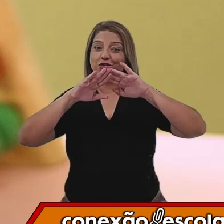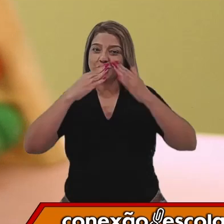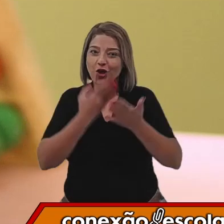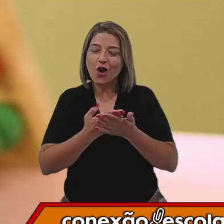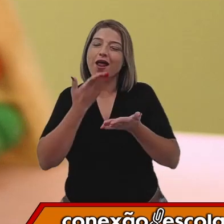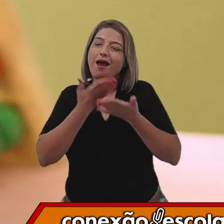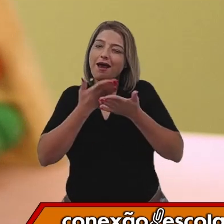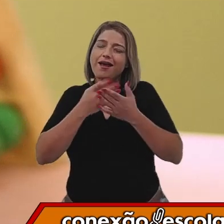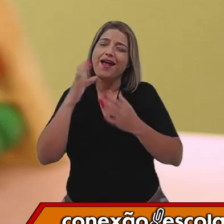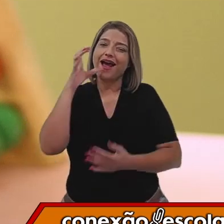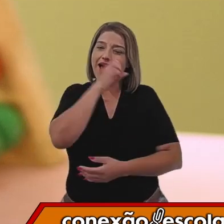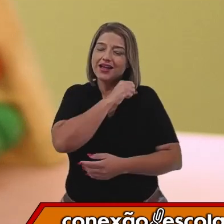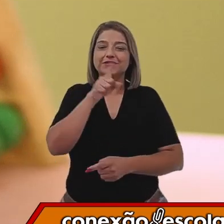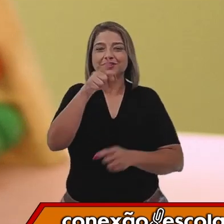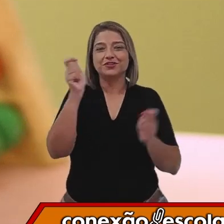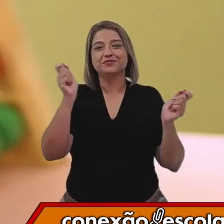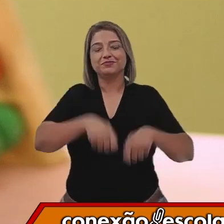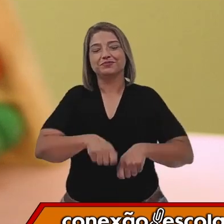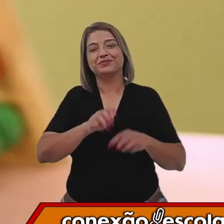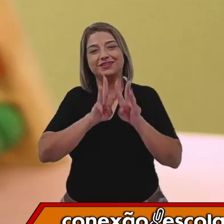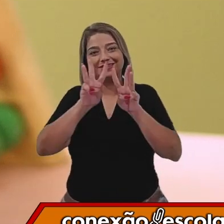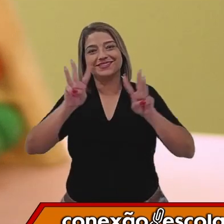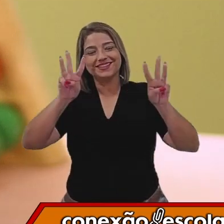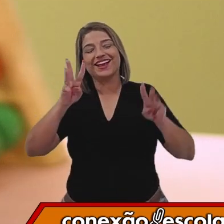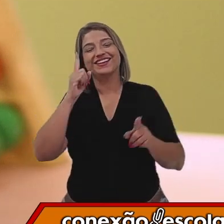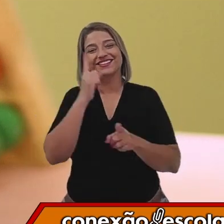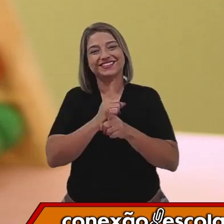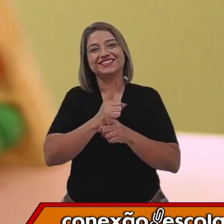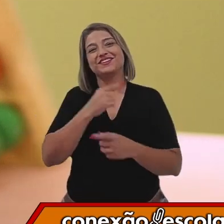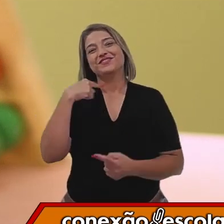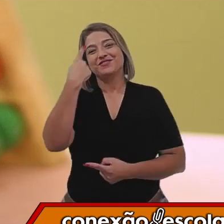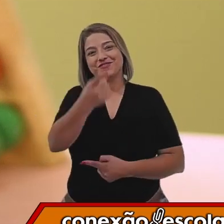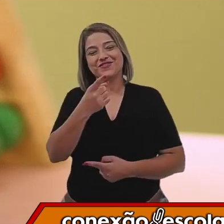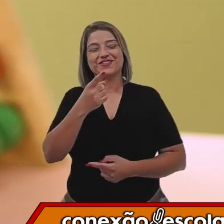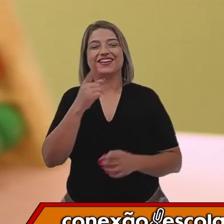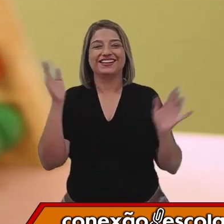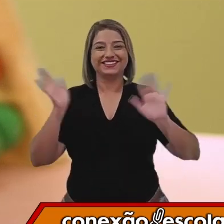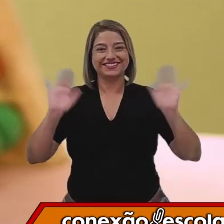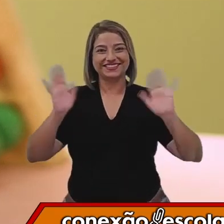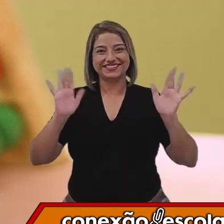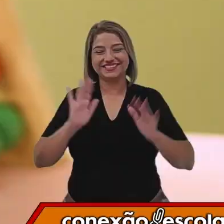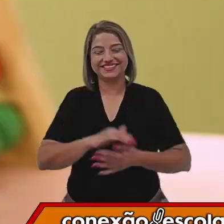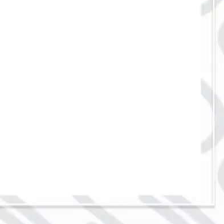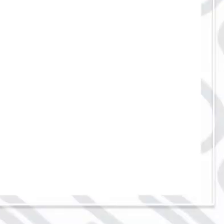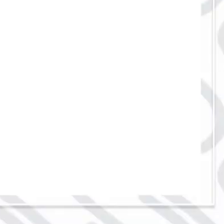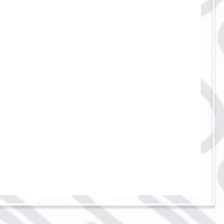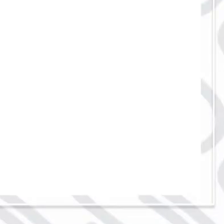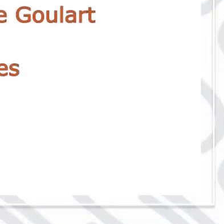TV, mas você pode acessar ela pelo site. Até mais, até a próxima aula de matemática.